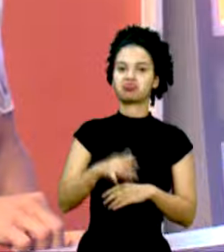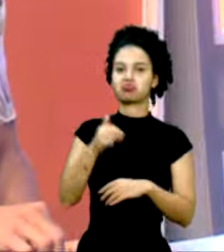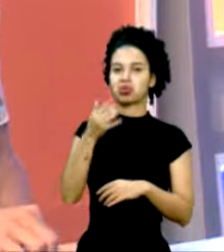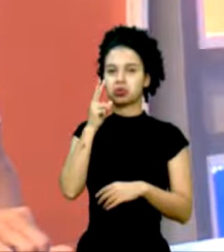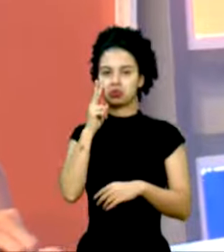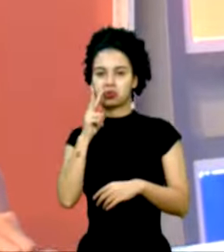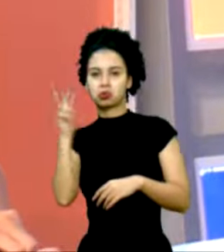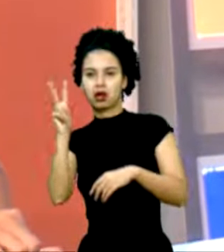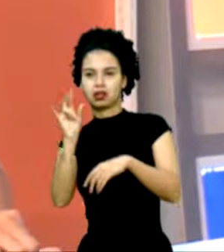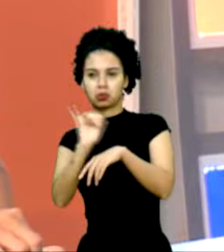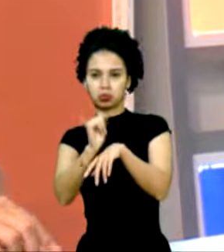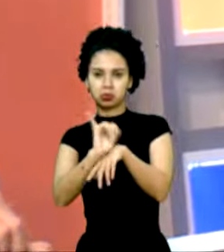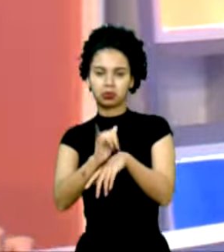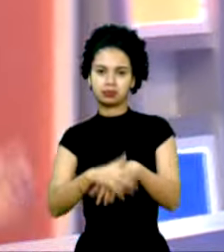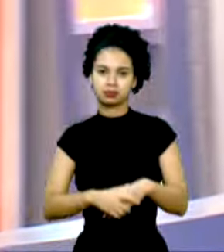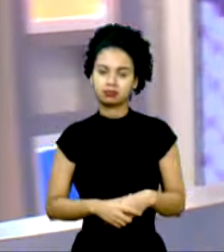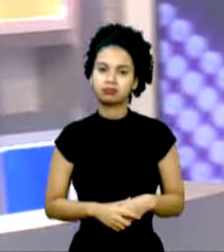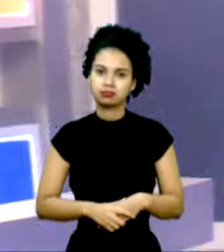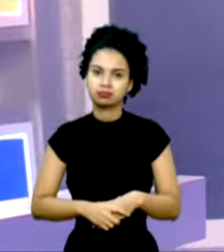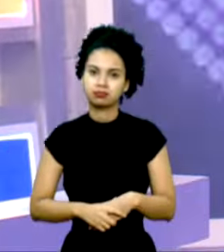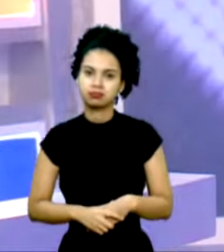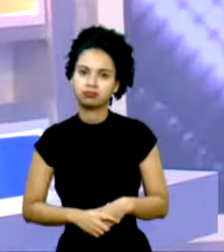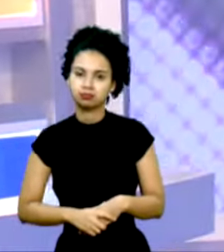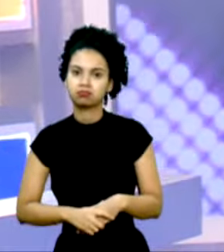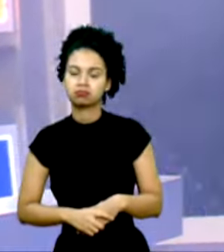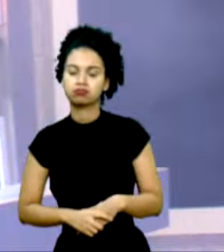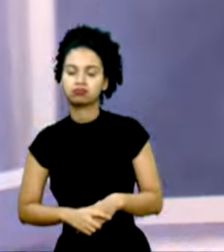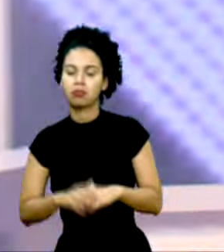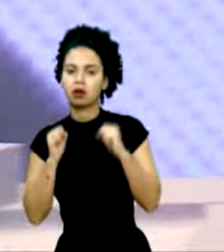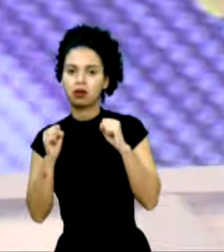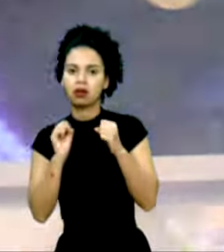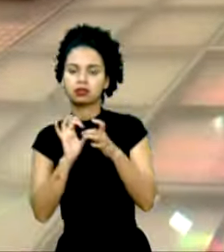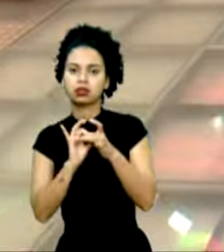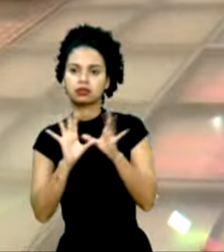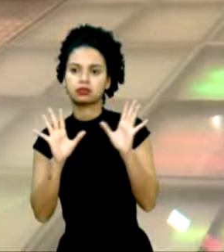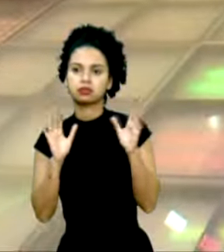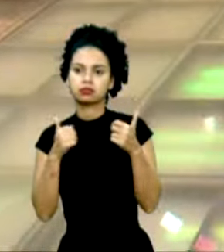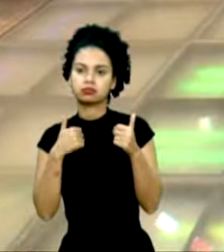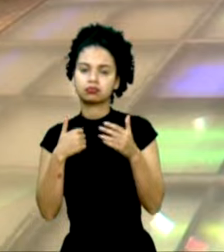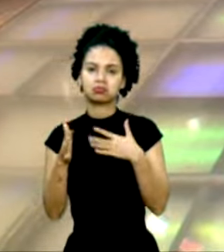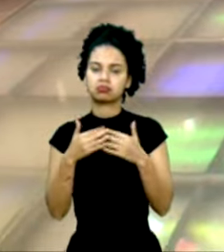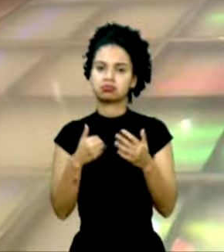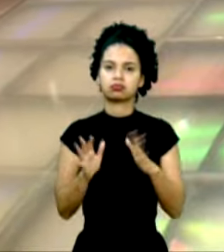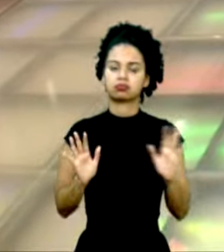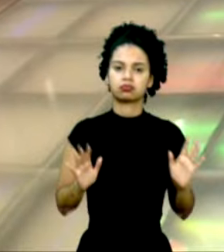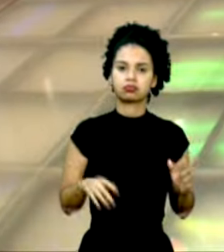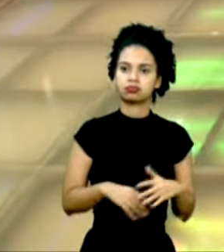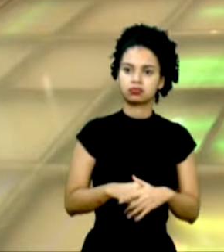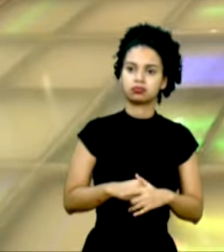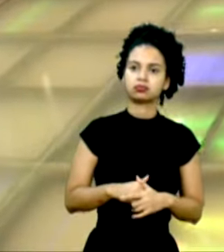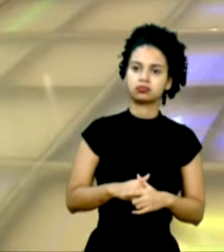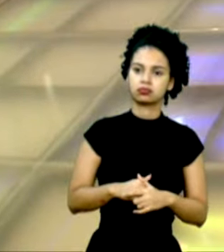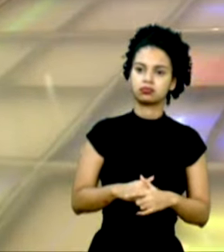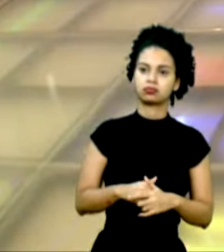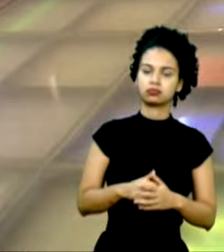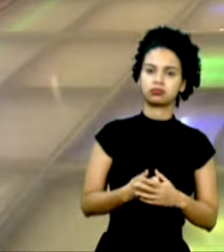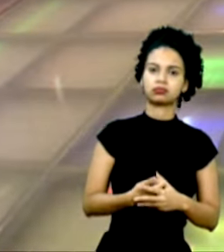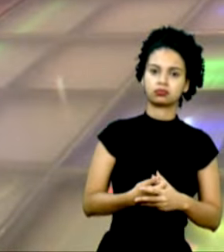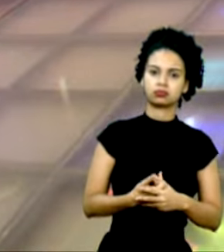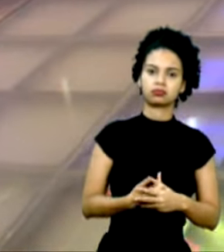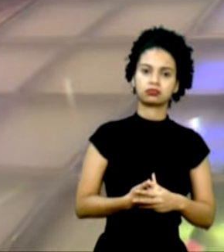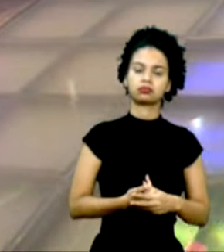Pode tocar essa aí mesmo. Pode soltar essa mesmo. Toca, DJ. Qual é uma das duas aí? É. Algo